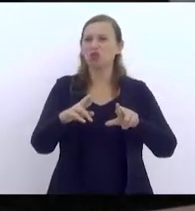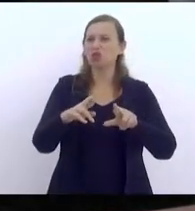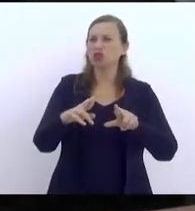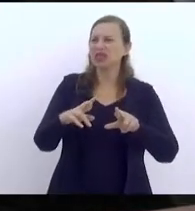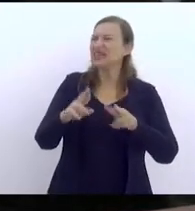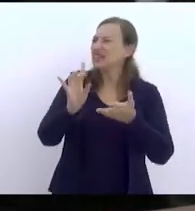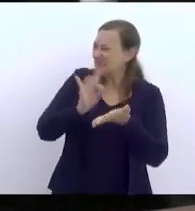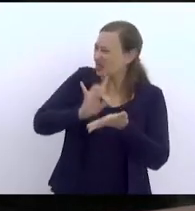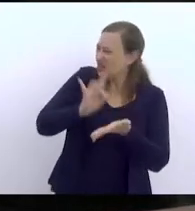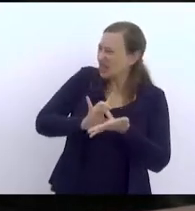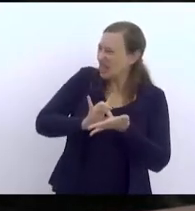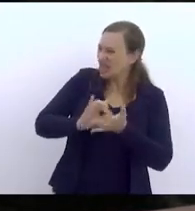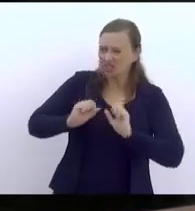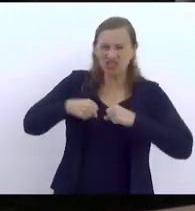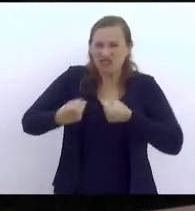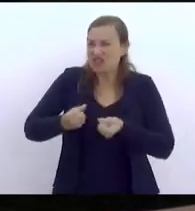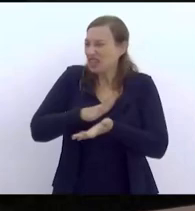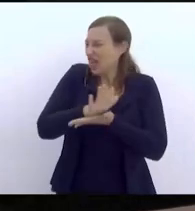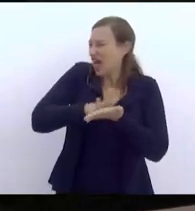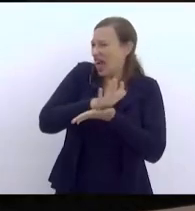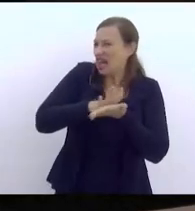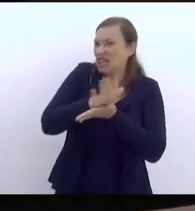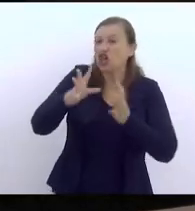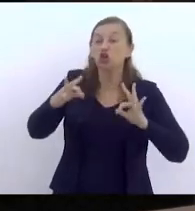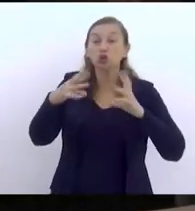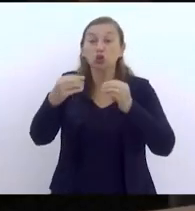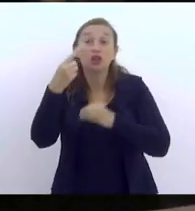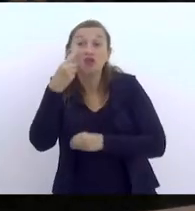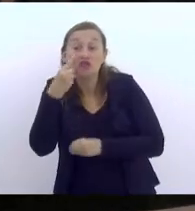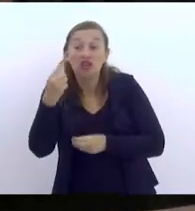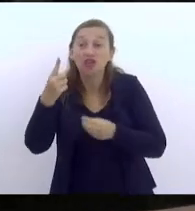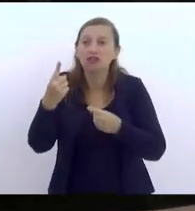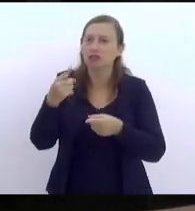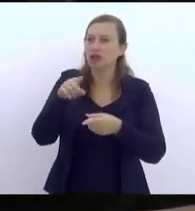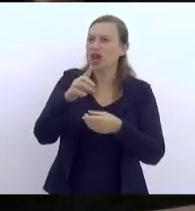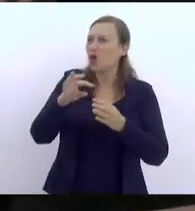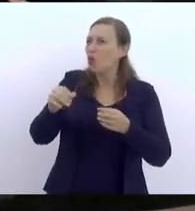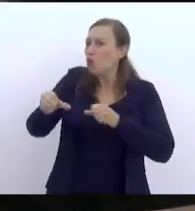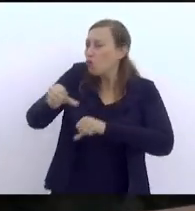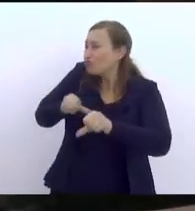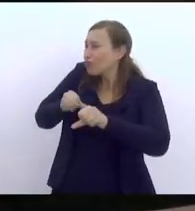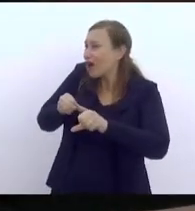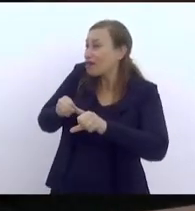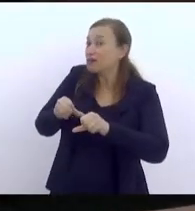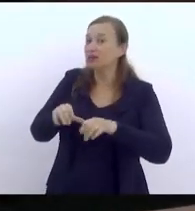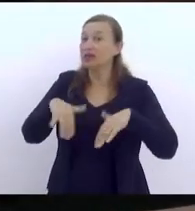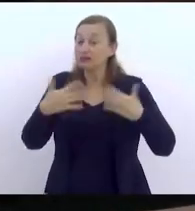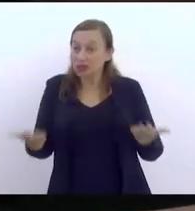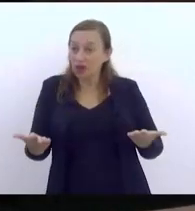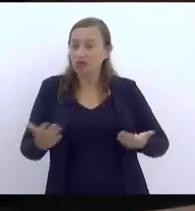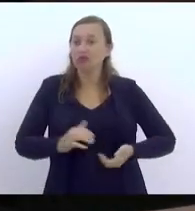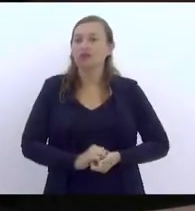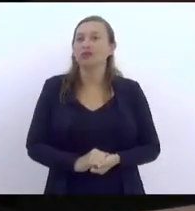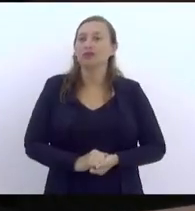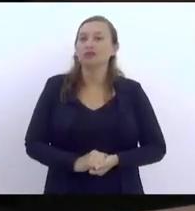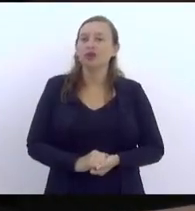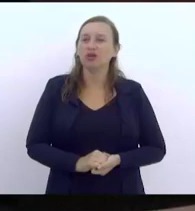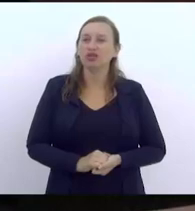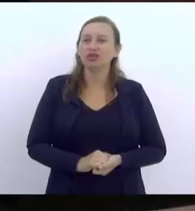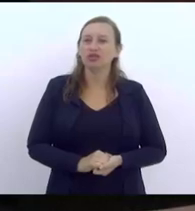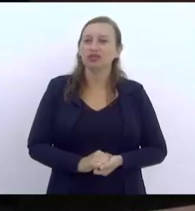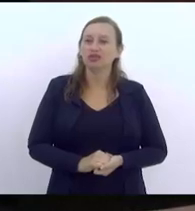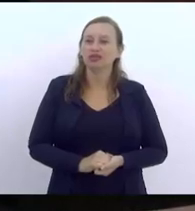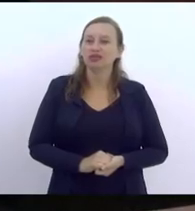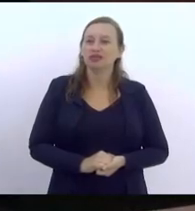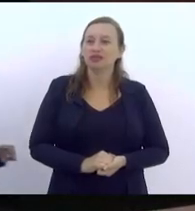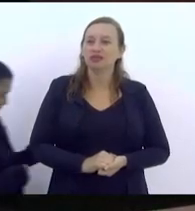na verdade, eles não defendem nada disso. Tudo que a gente está vendo aqui é o contrário. Então, o que eu queria propor